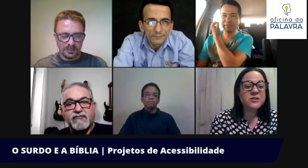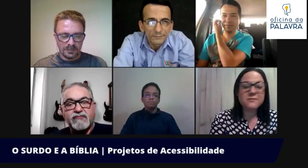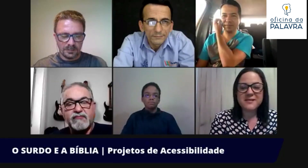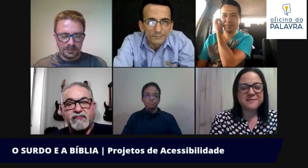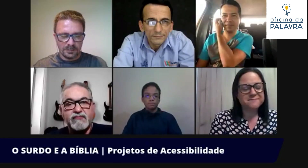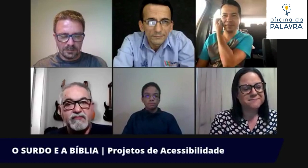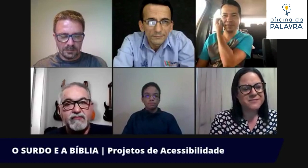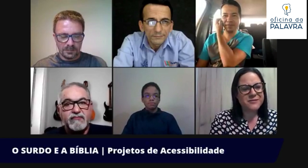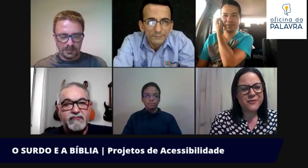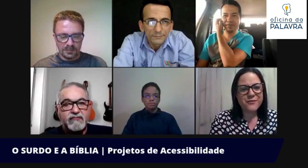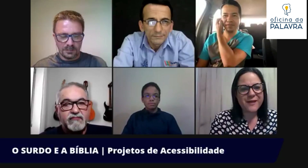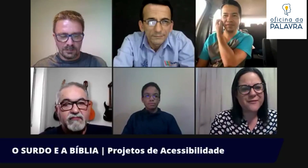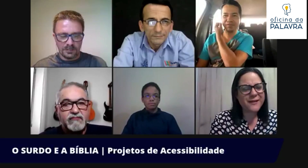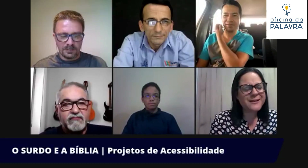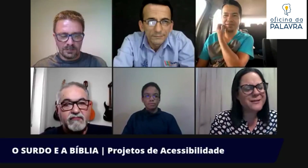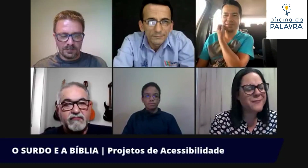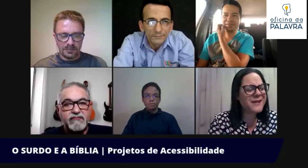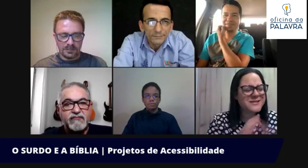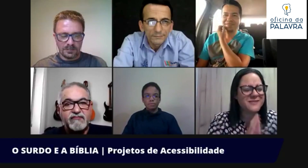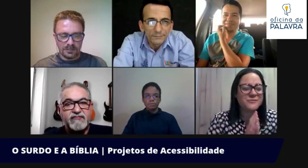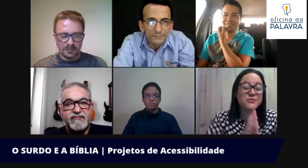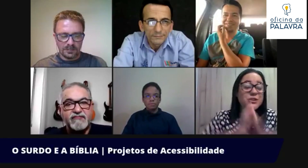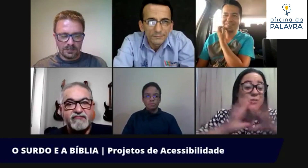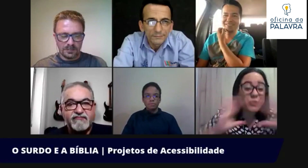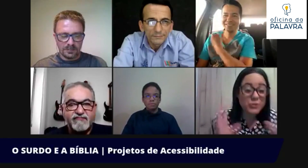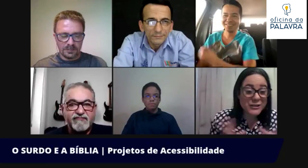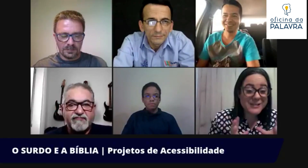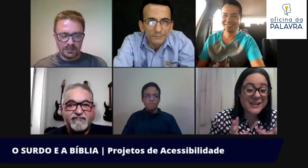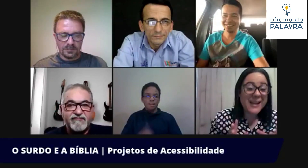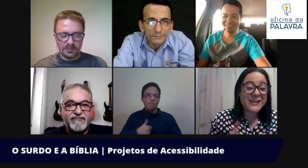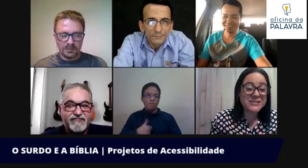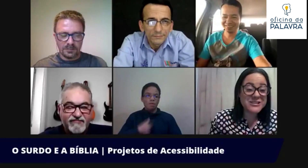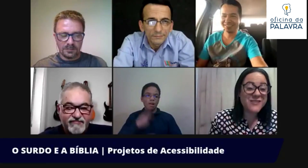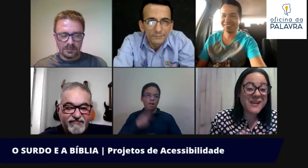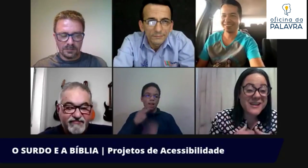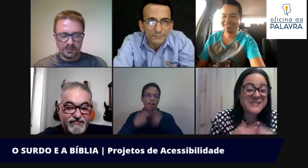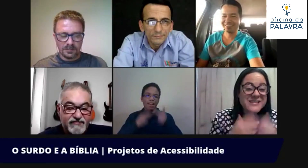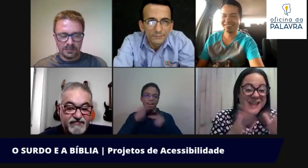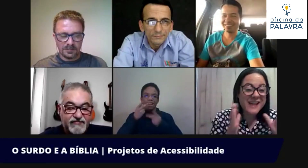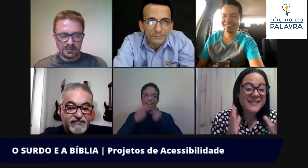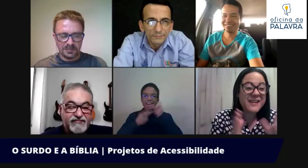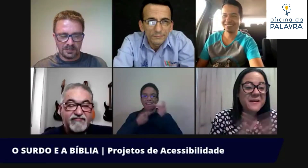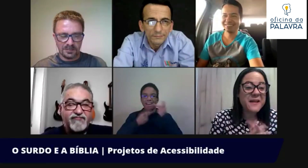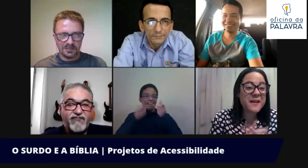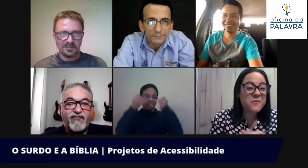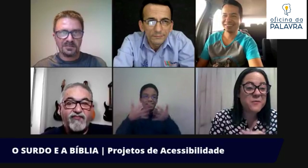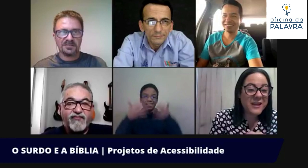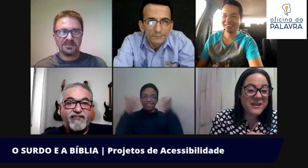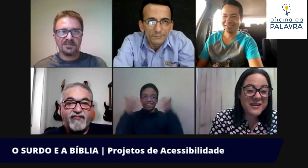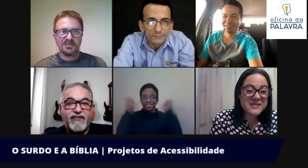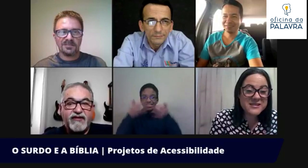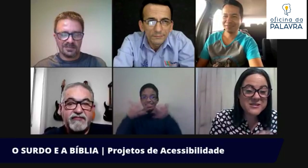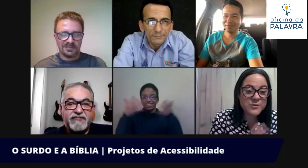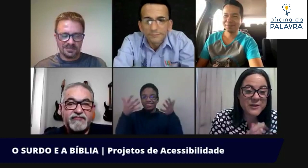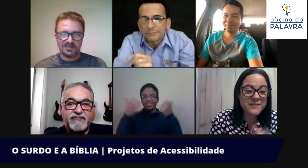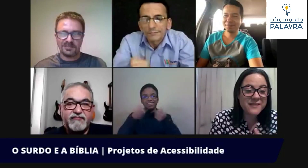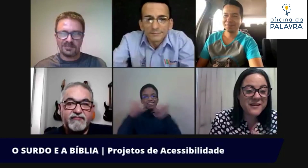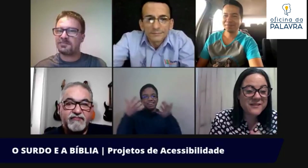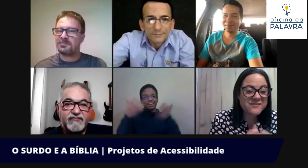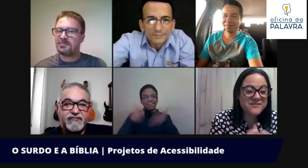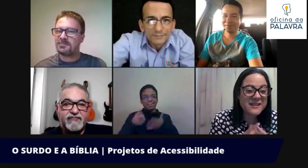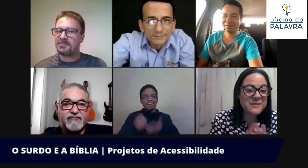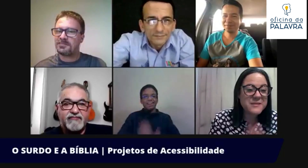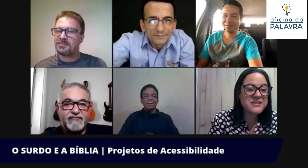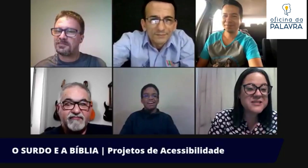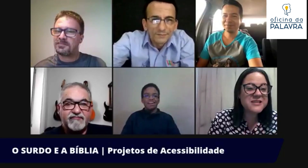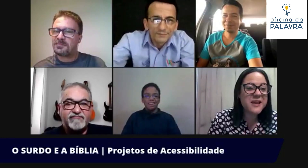Então, a gente, assim, por ficar falando de tudo que tem, a gente vai gastar, né? Bom que aqui esse stream,